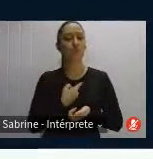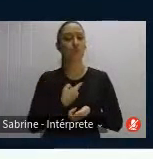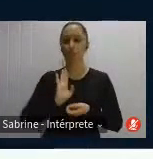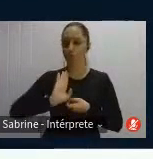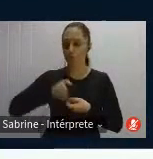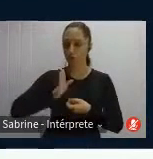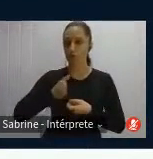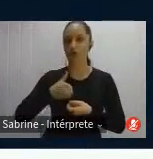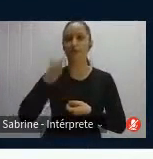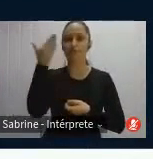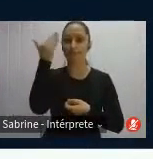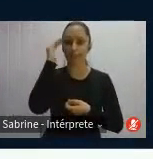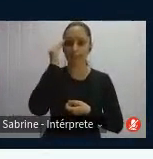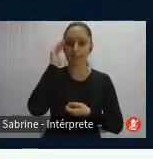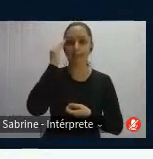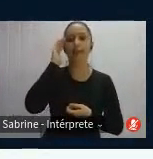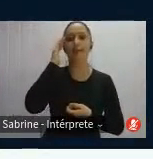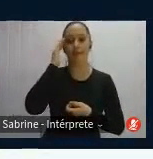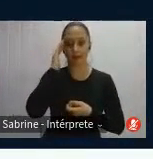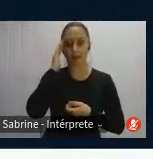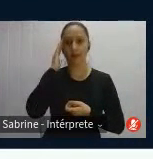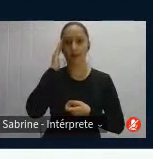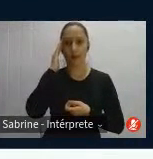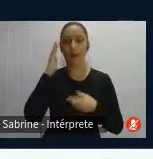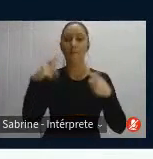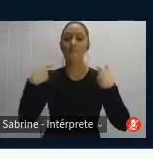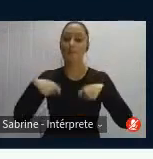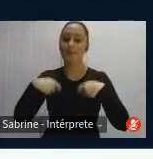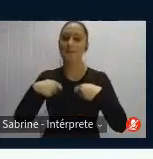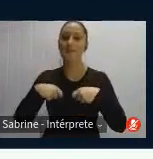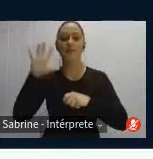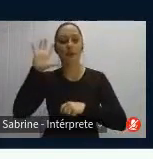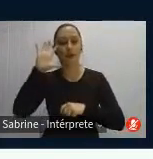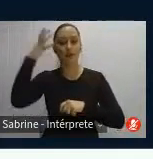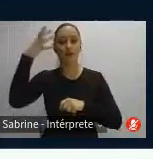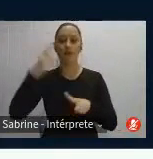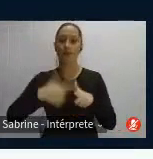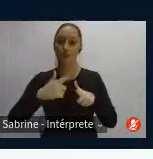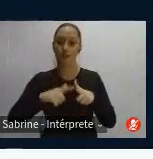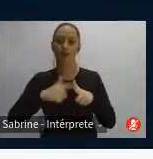de que nós precisamos, né, tratar esses problemas de forma conjunta.